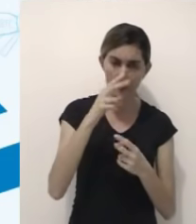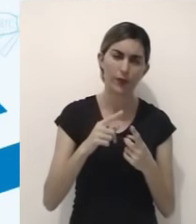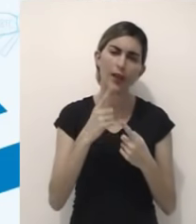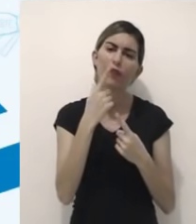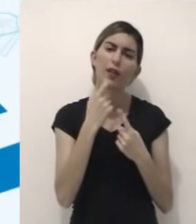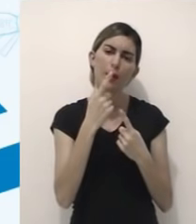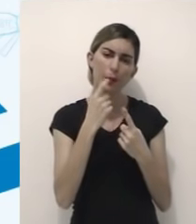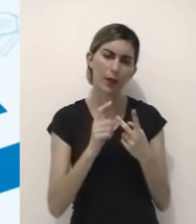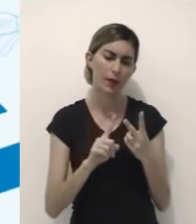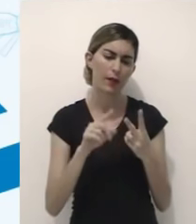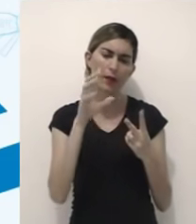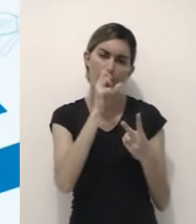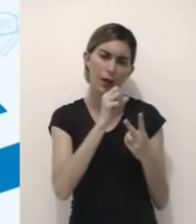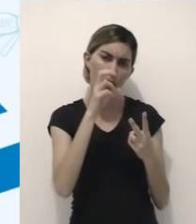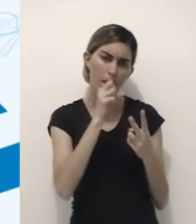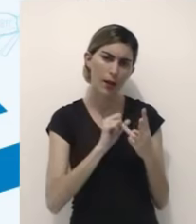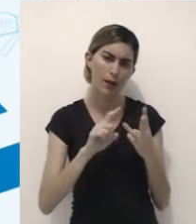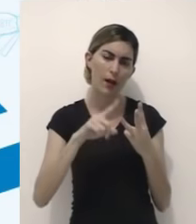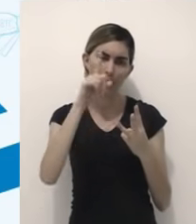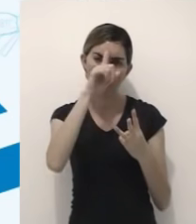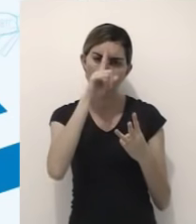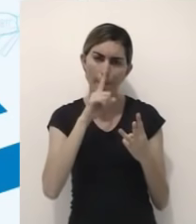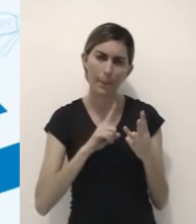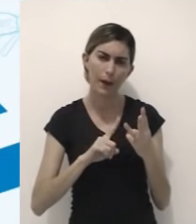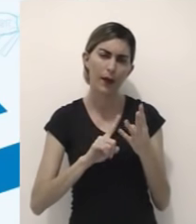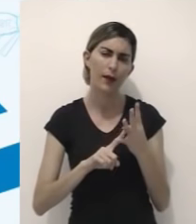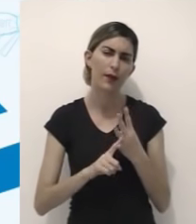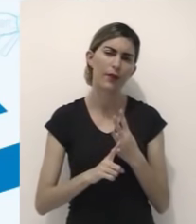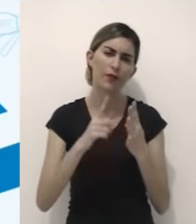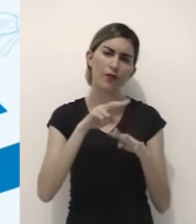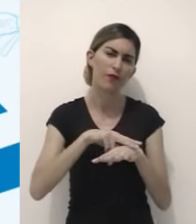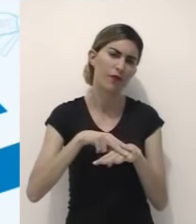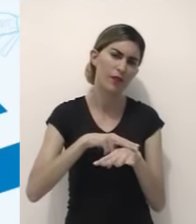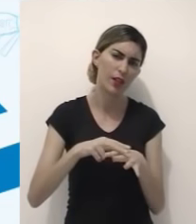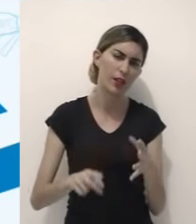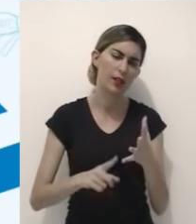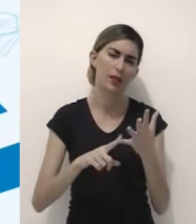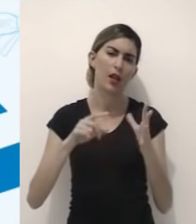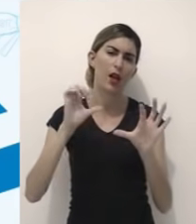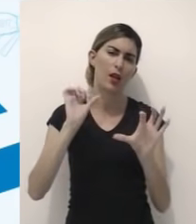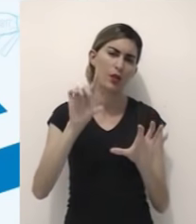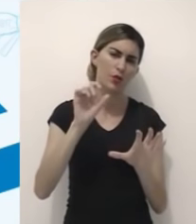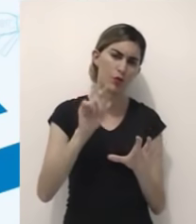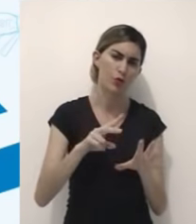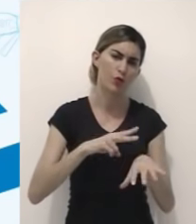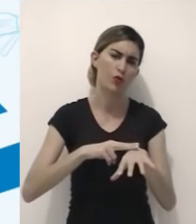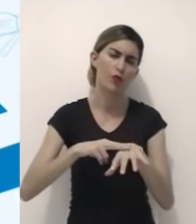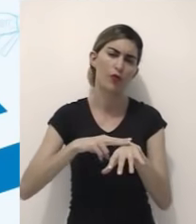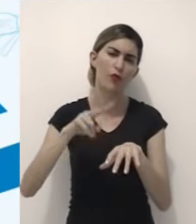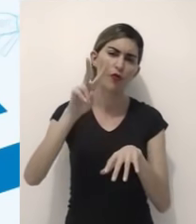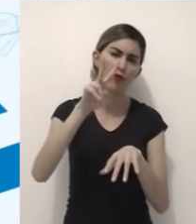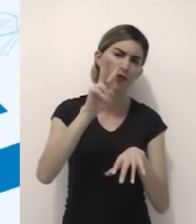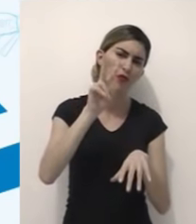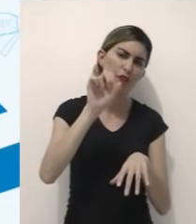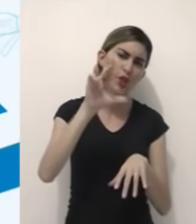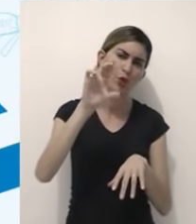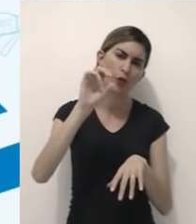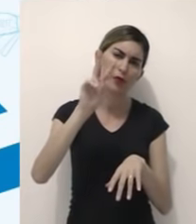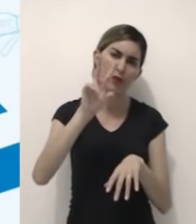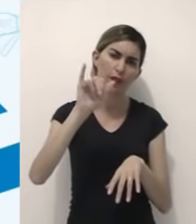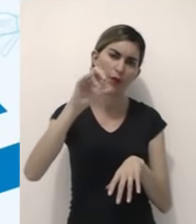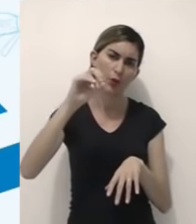lembrar. Vermelho, laranja, amarelo, verde, azul, violeta.